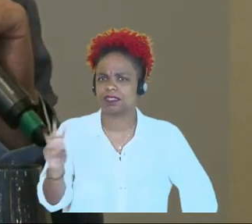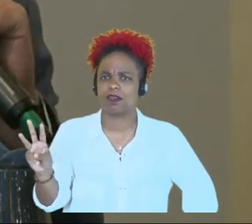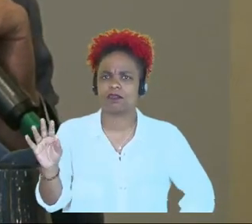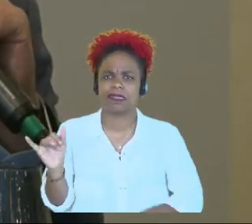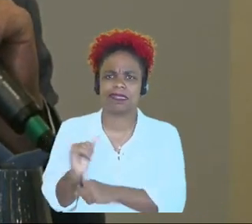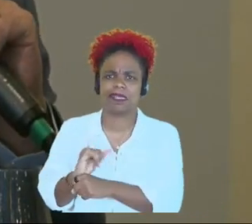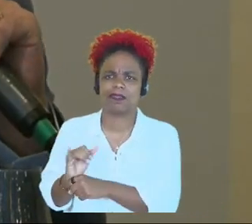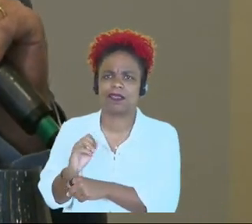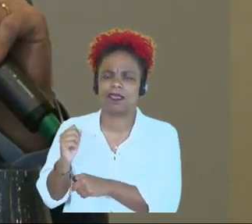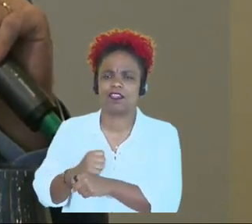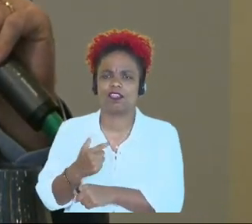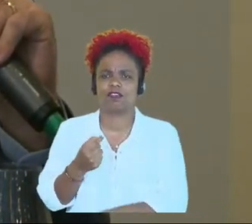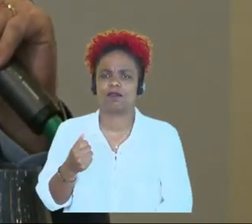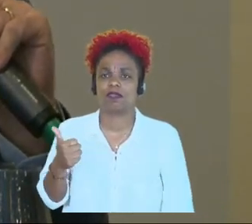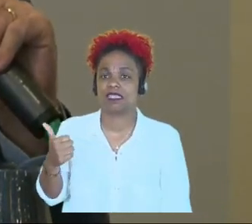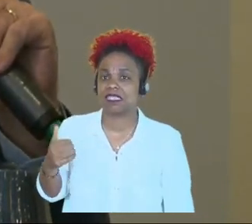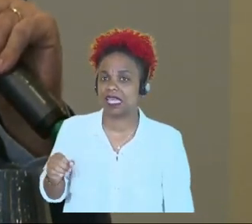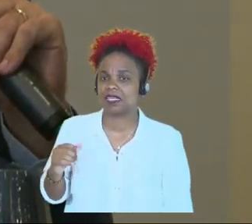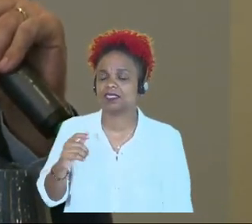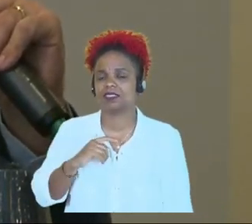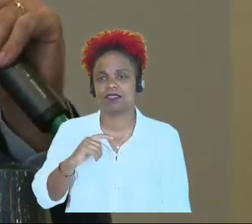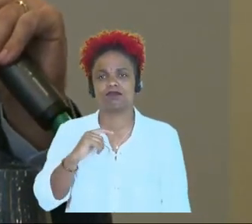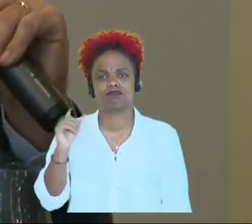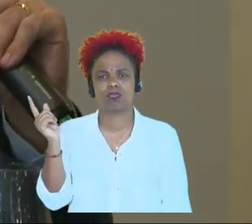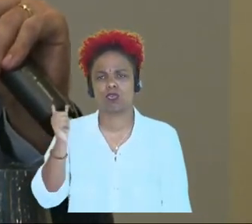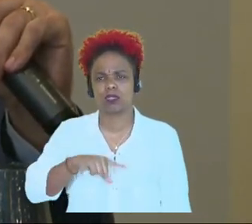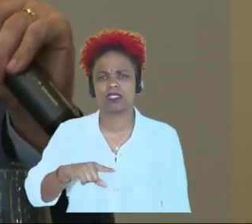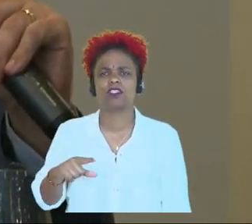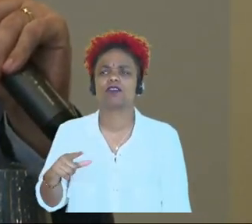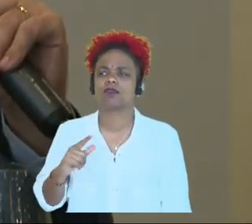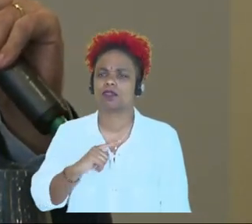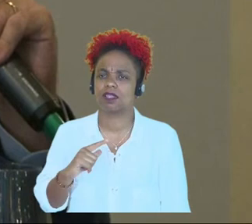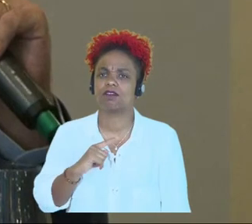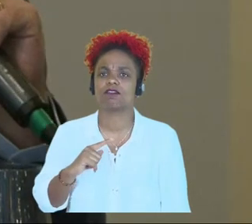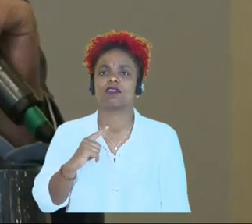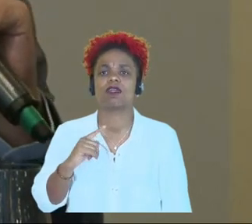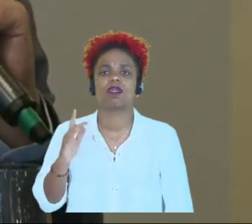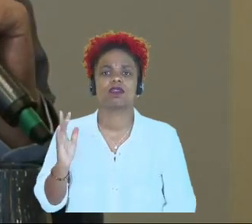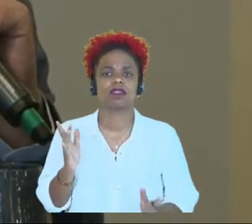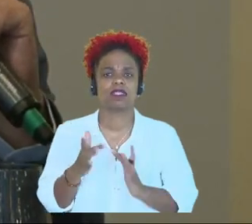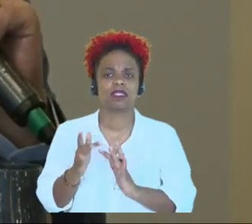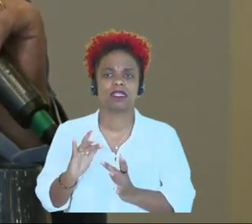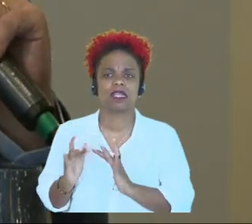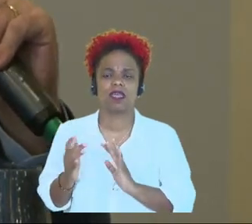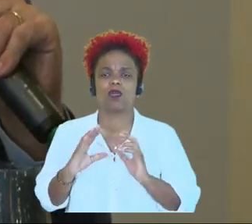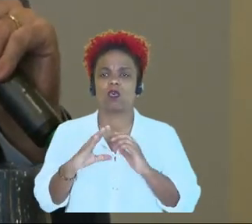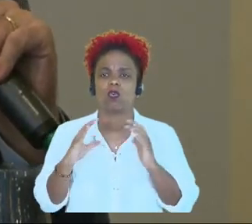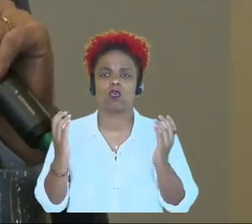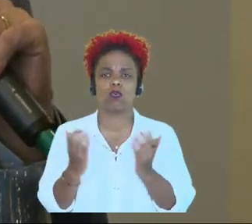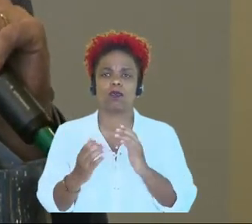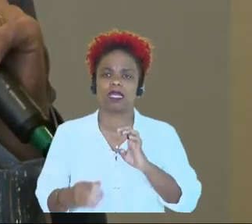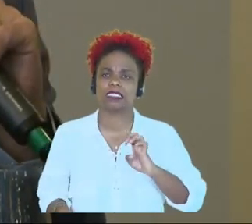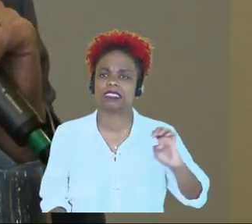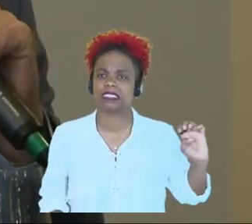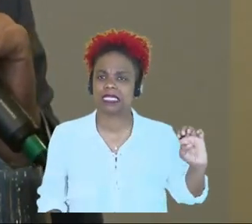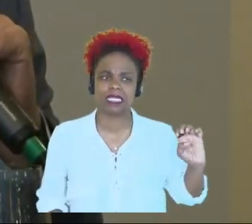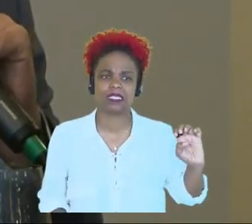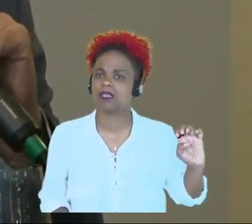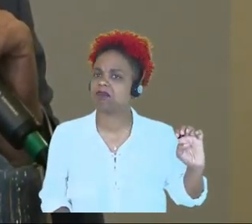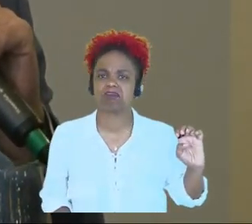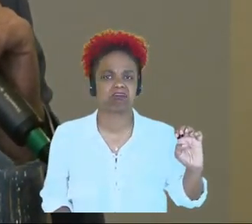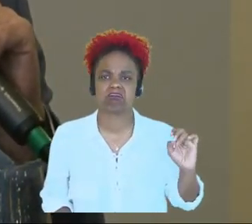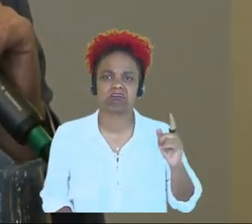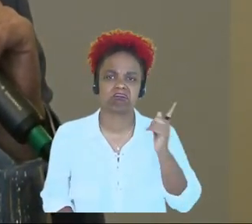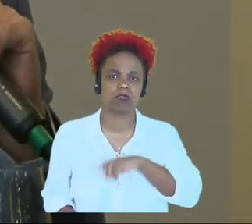desde 2010, 2011, acho que o Bolsonaro, com isso, conseguiu chegar a pessoas e a grupos que a esquerda partidária não conseguiu